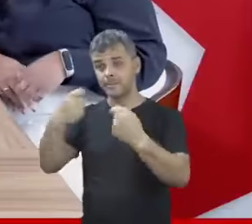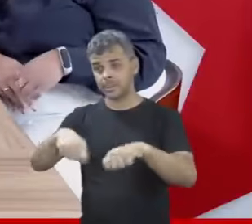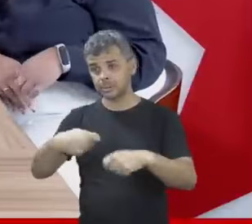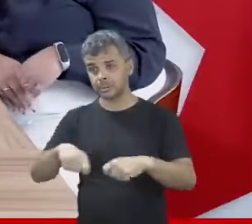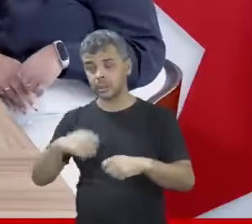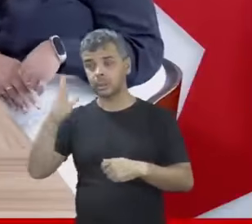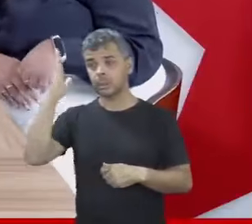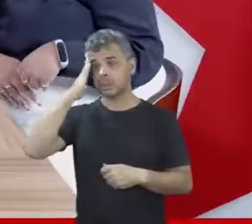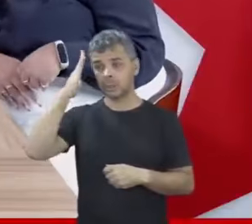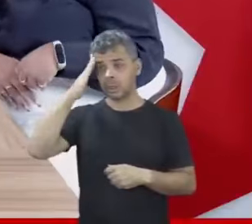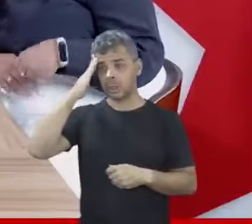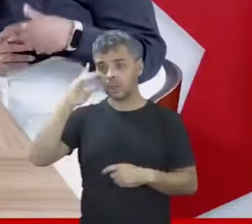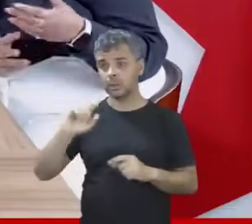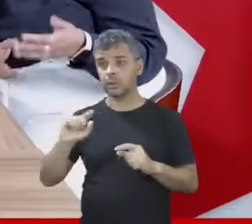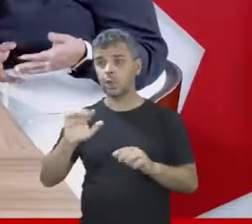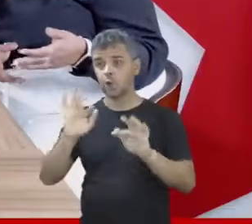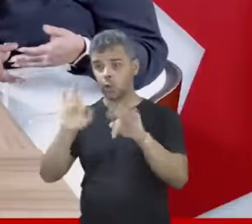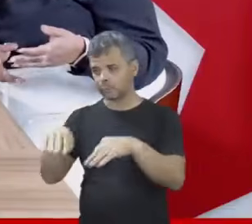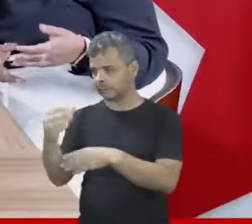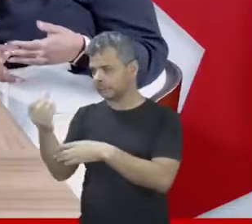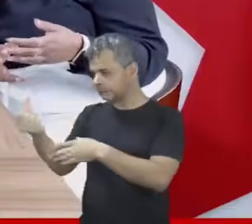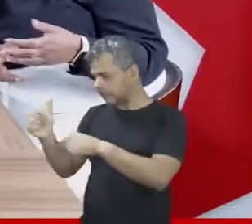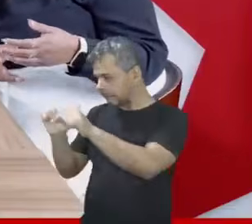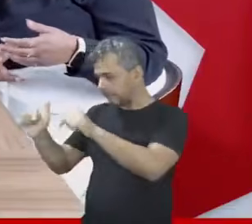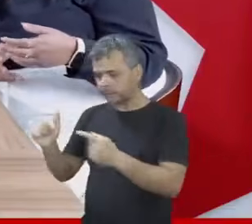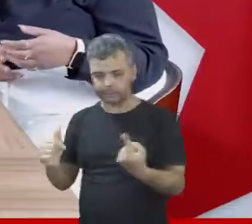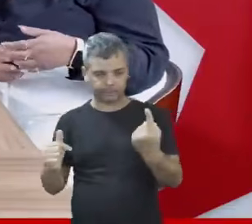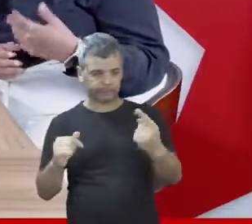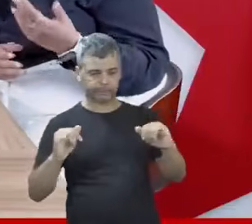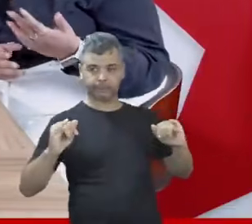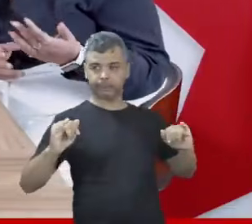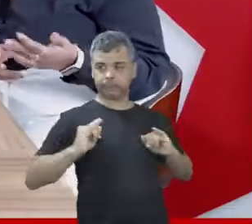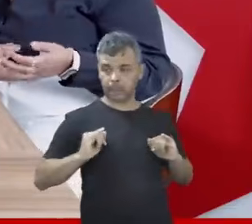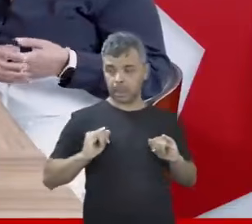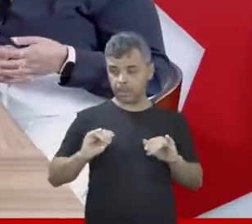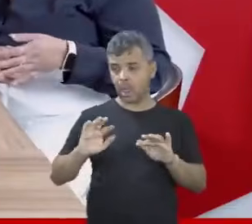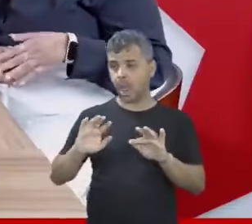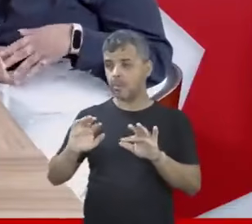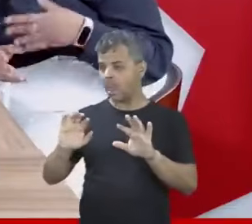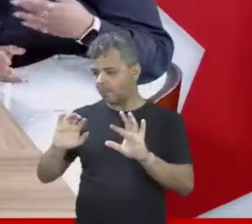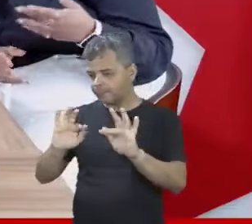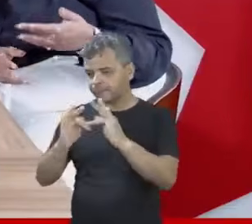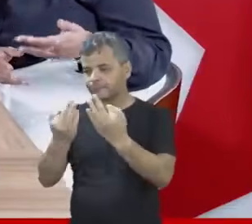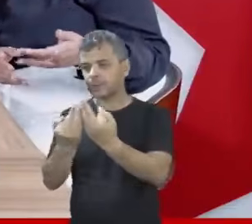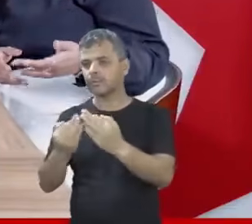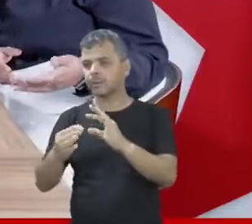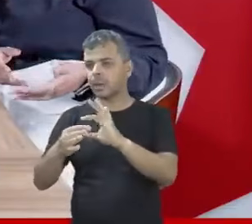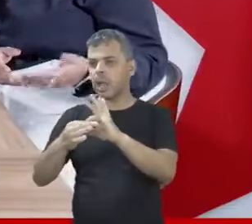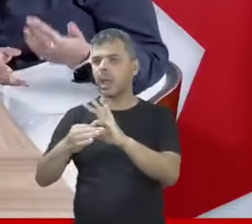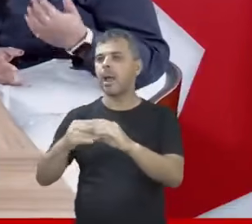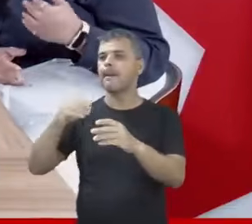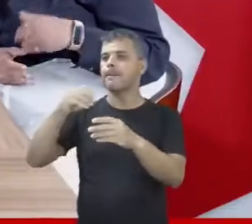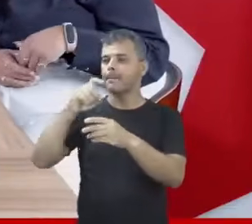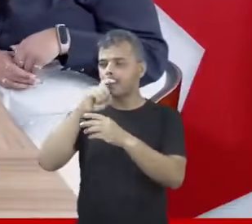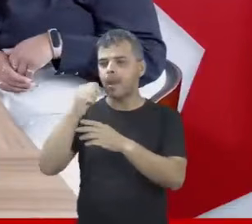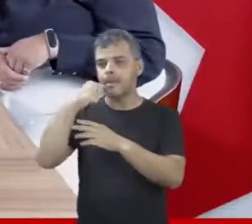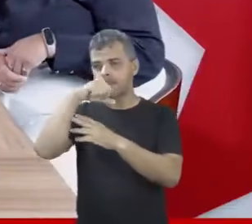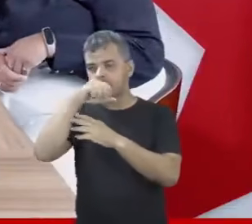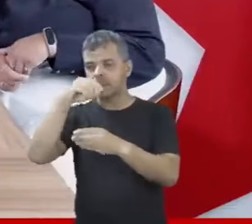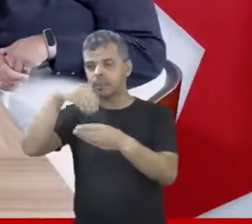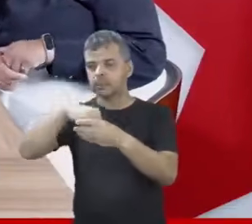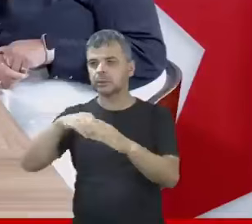precisam entender que o fim da escala 6x1 é mais oportunidade das famílias unidas, dos pais dentro de casa, dos